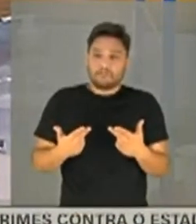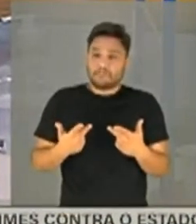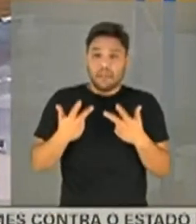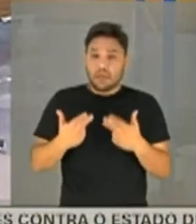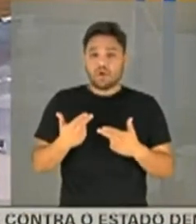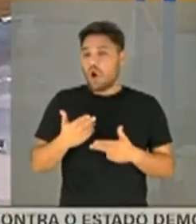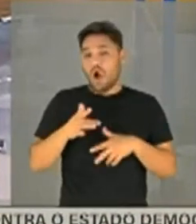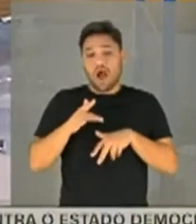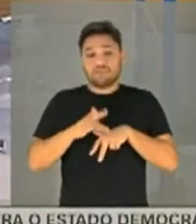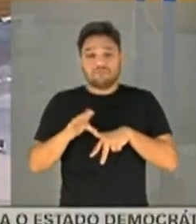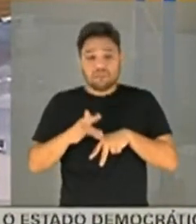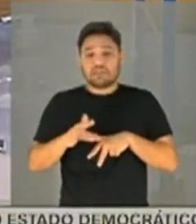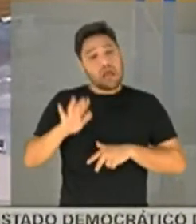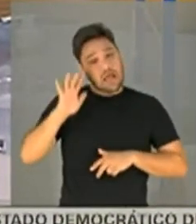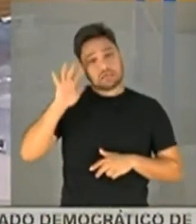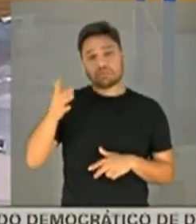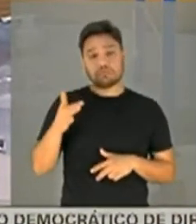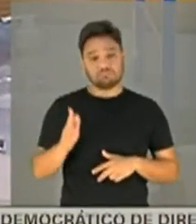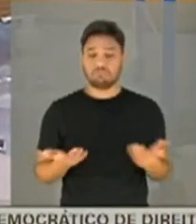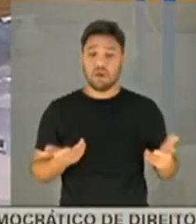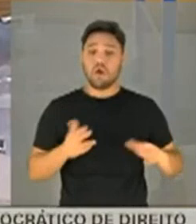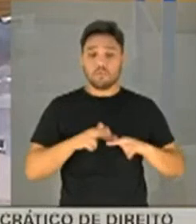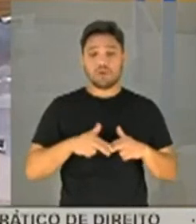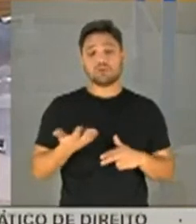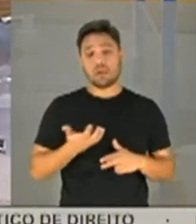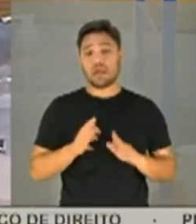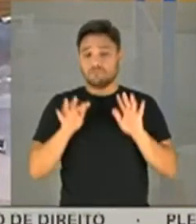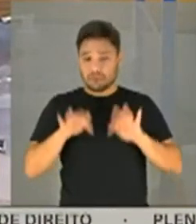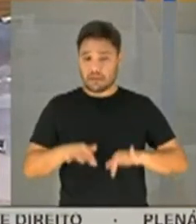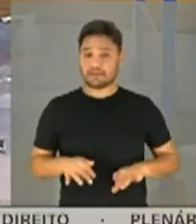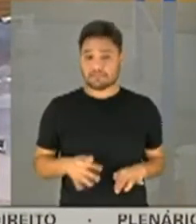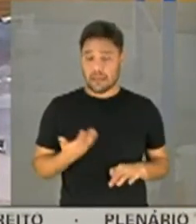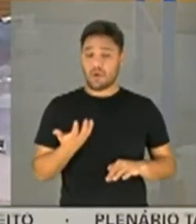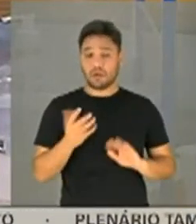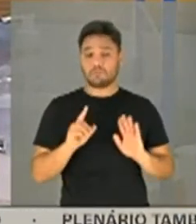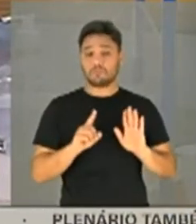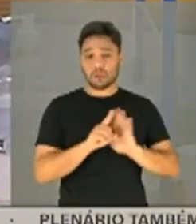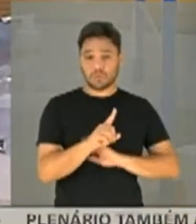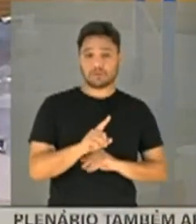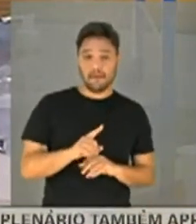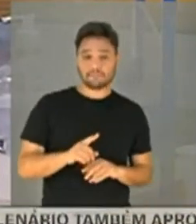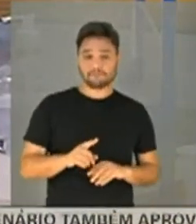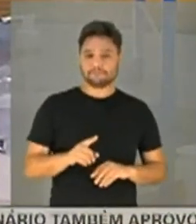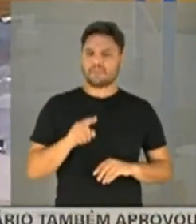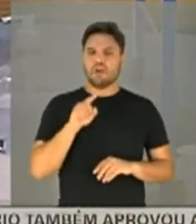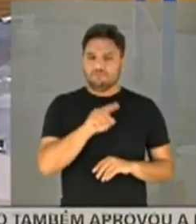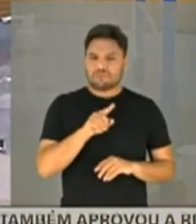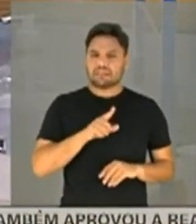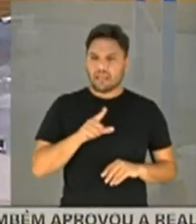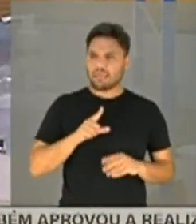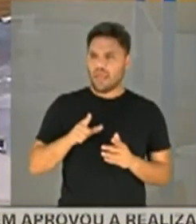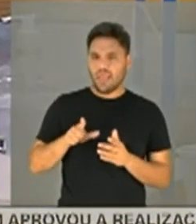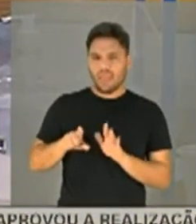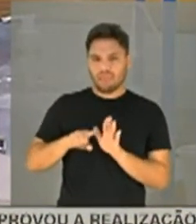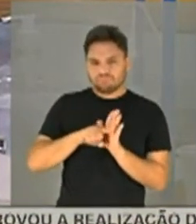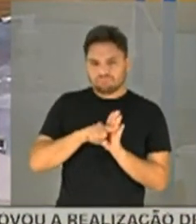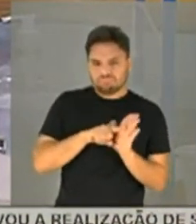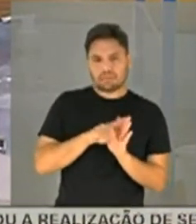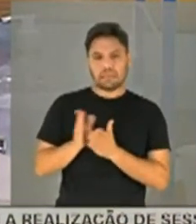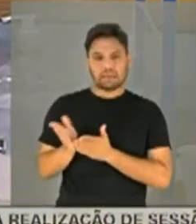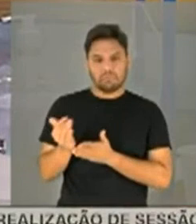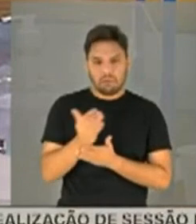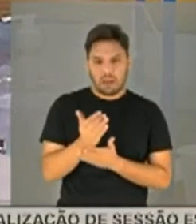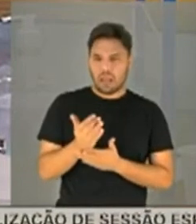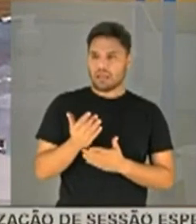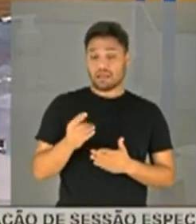medidas que estão sendo adotadas. Eu queria, para encerrar, lhe perguntar: o senhor tem dados que